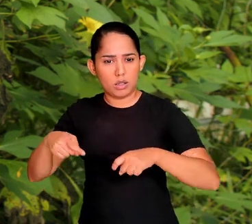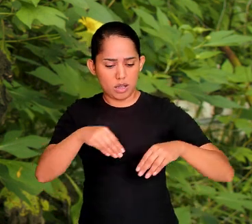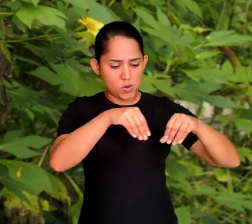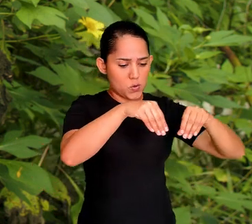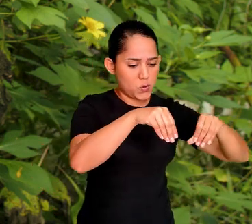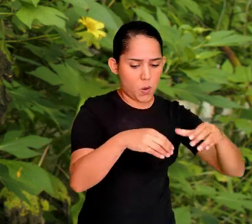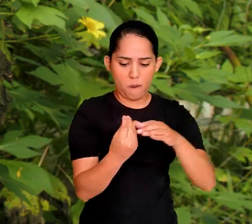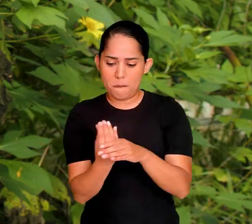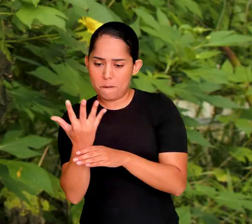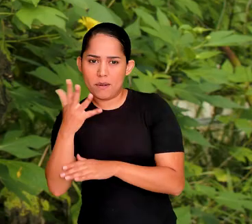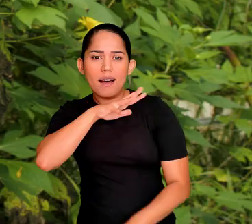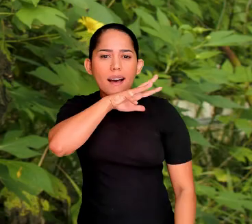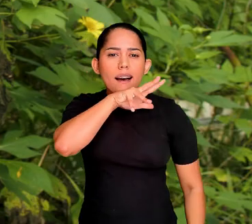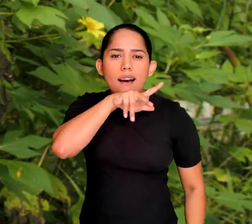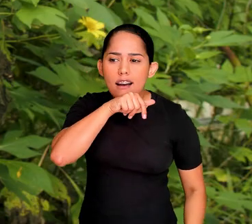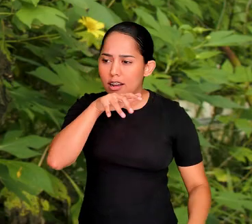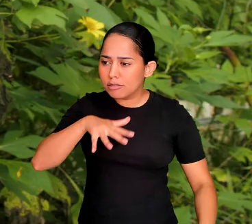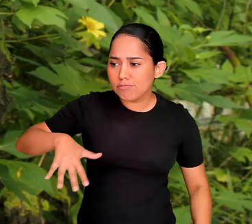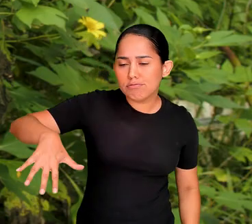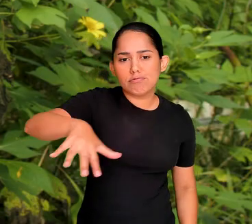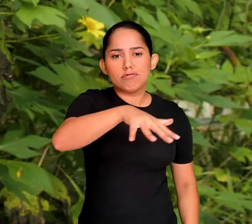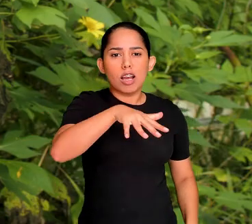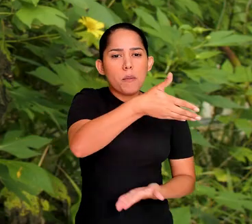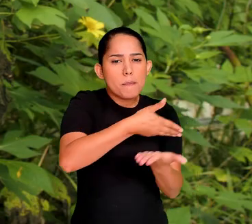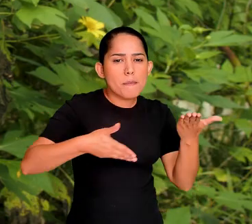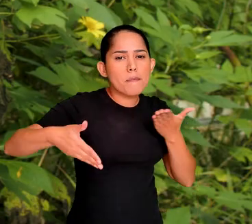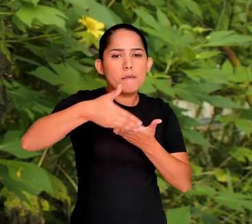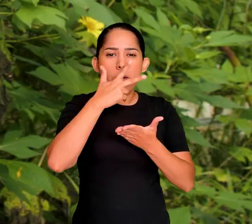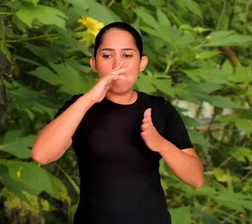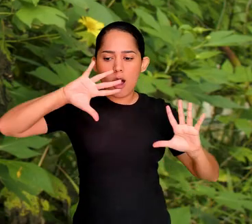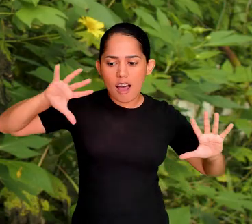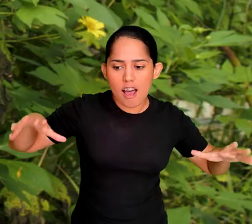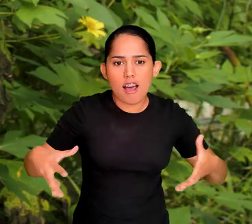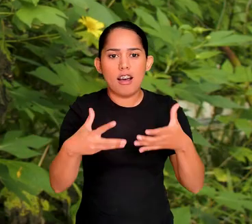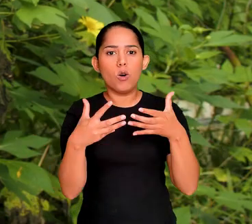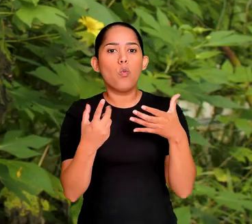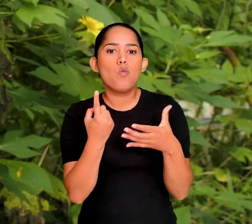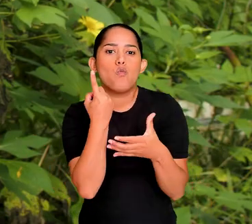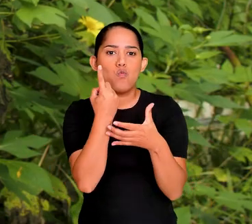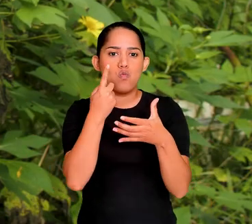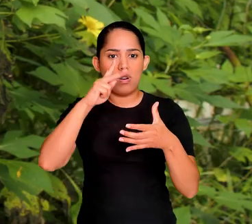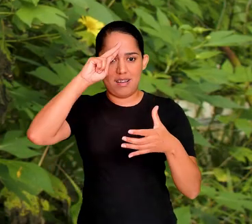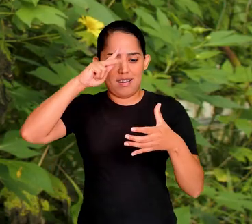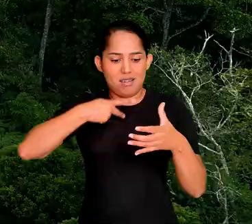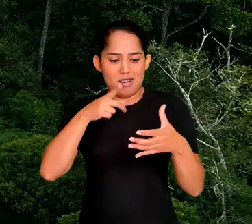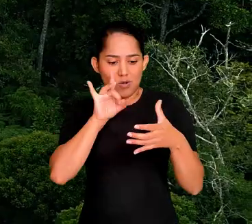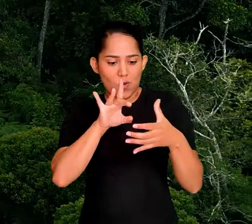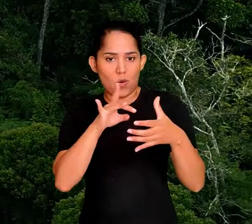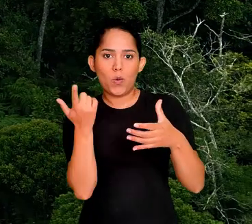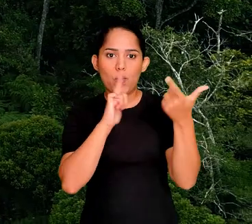o solo, as plantas, os animais com o entorno se torne uma individualidade agrícola